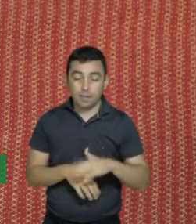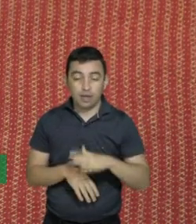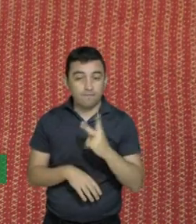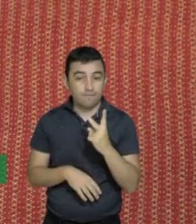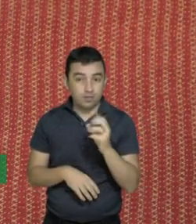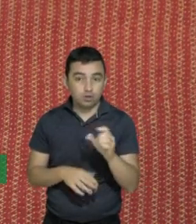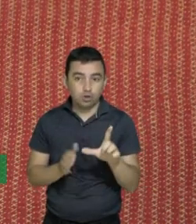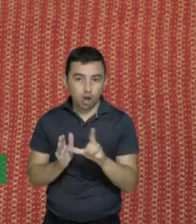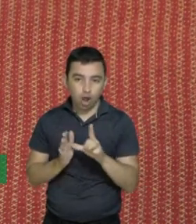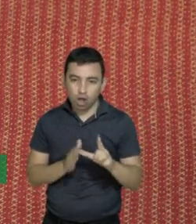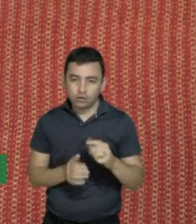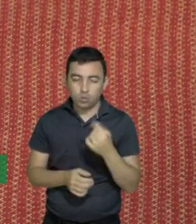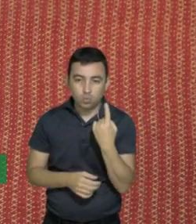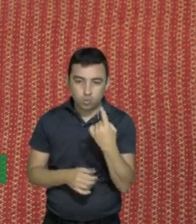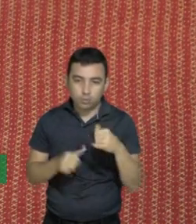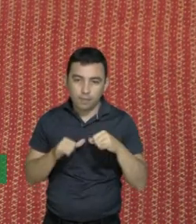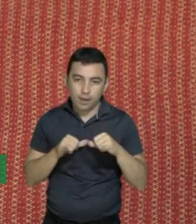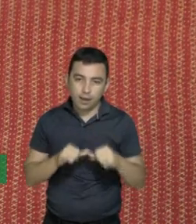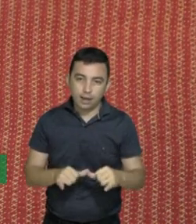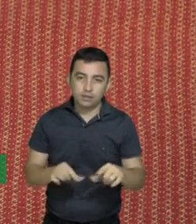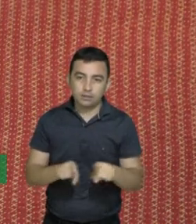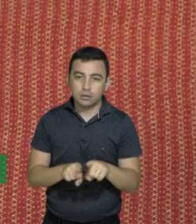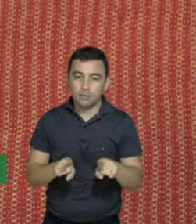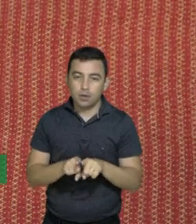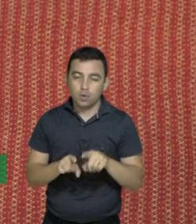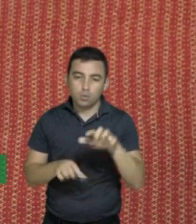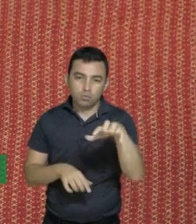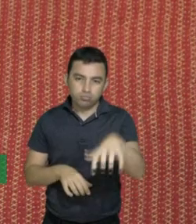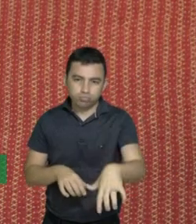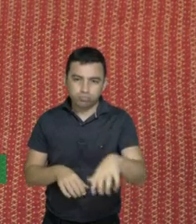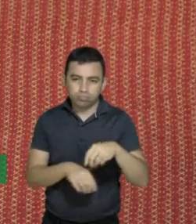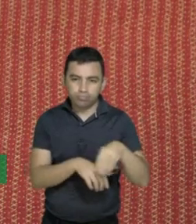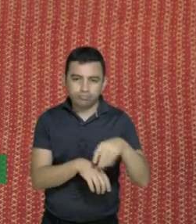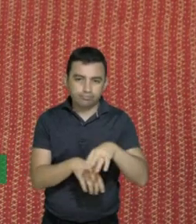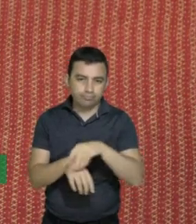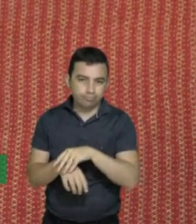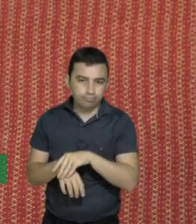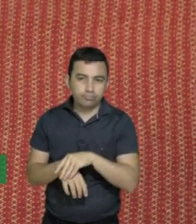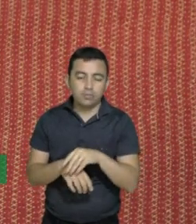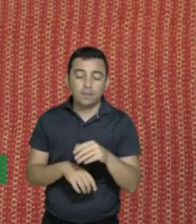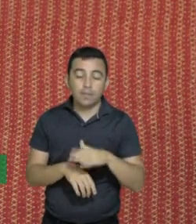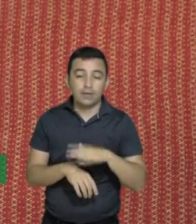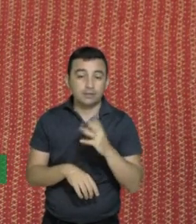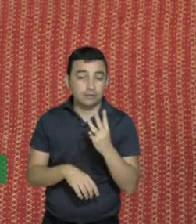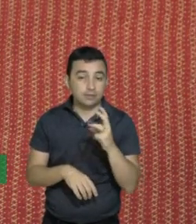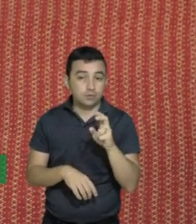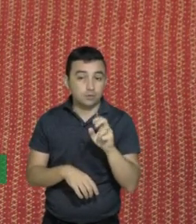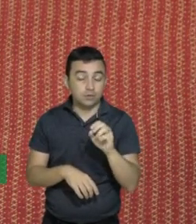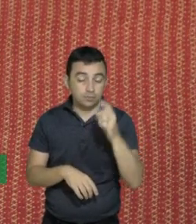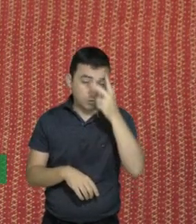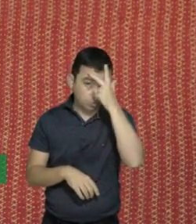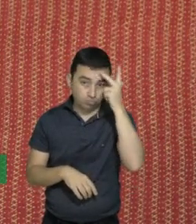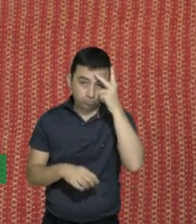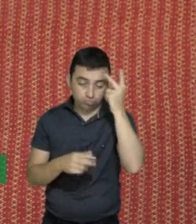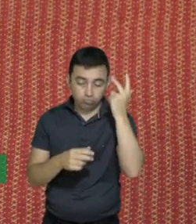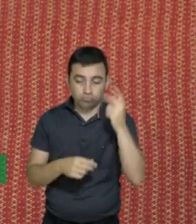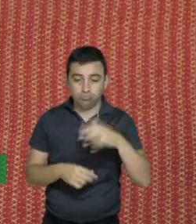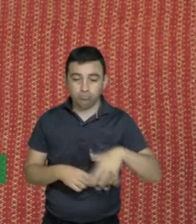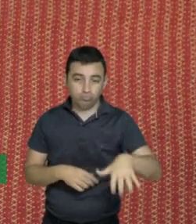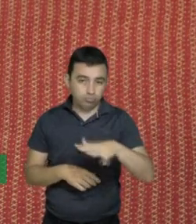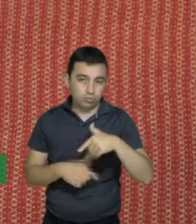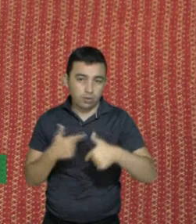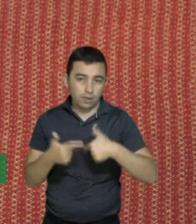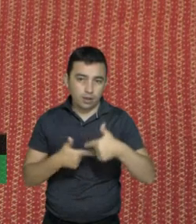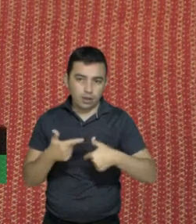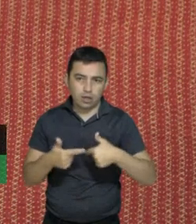um supermercado e um centro de distribuição com mais de 350 colaboradores os valorosos serviços